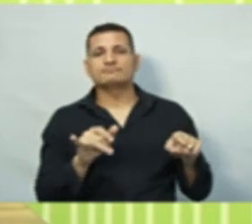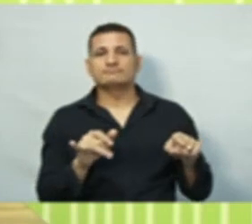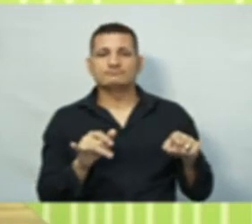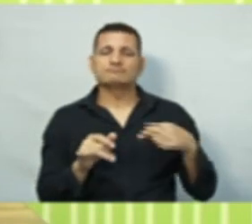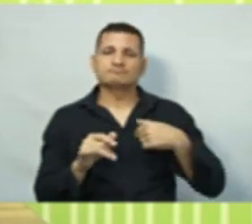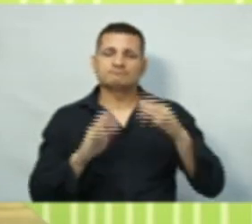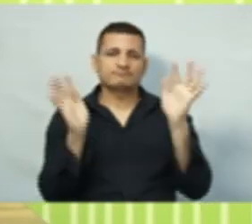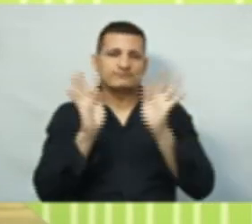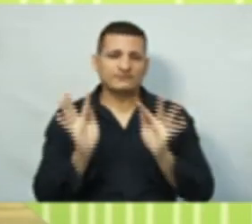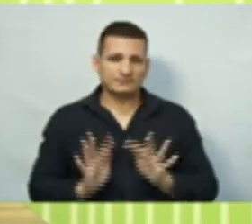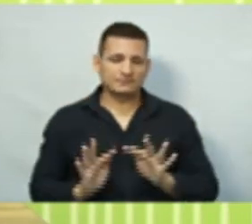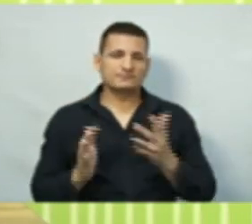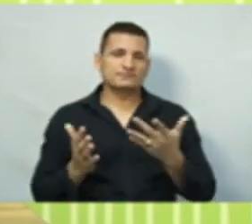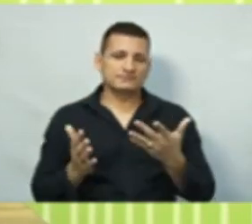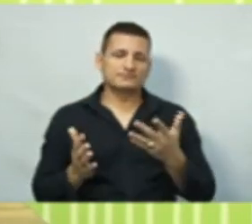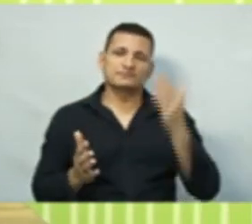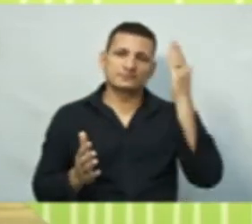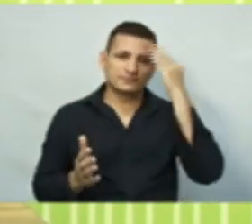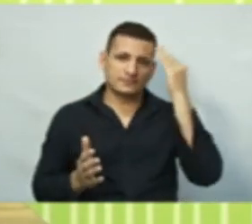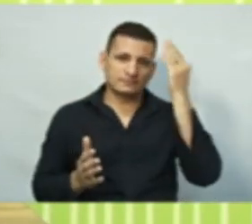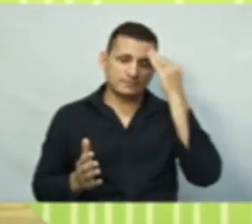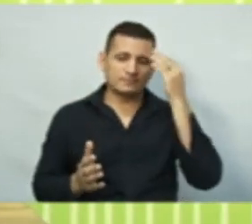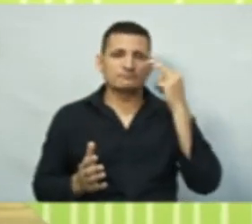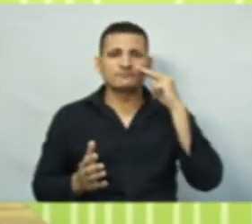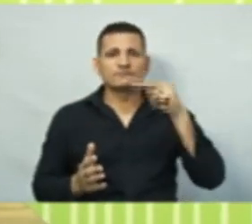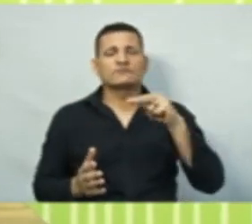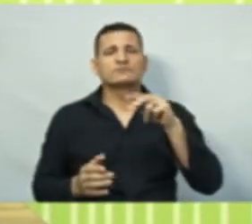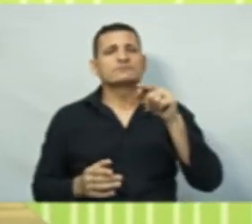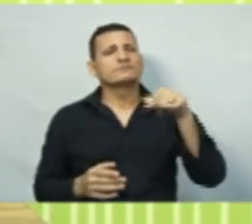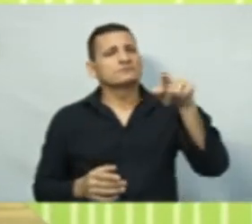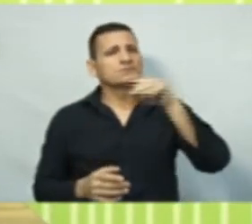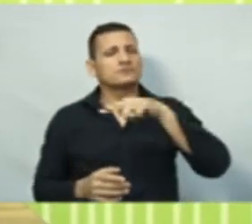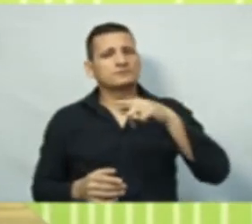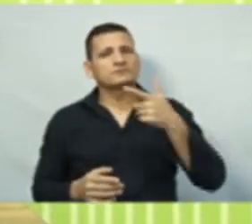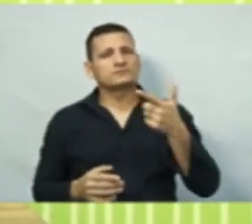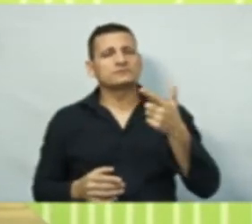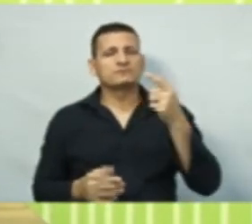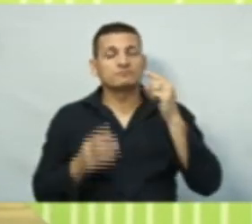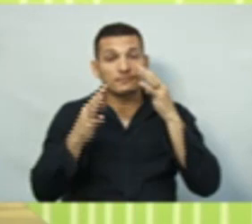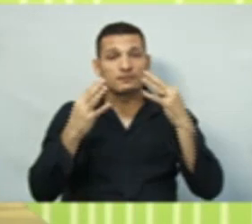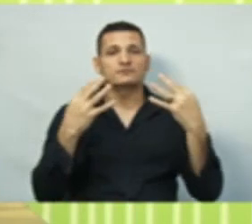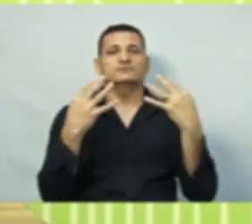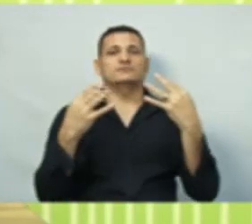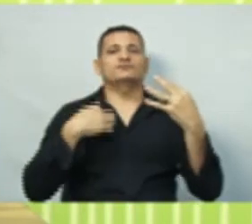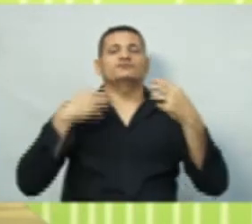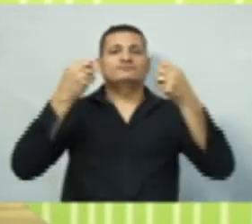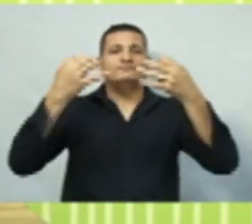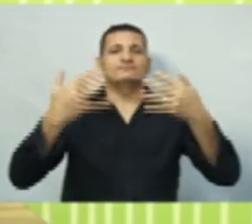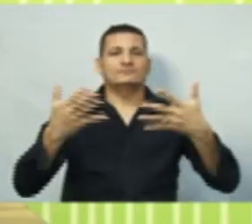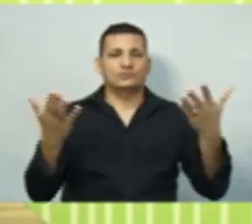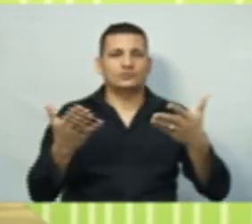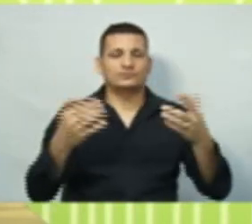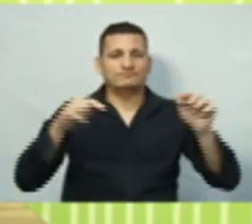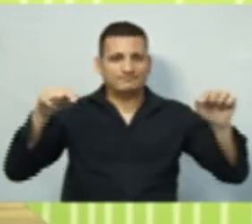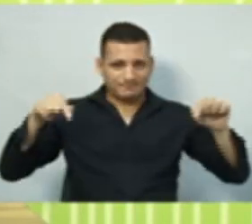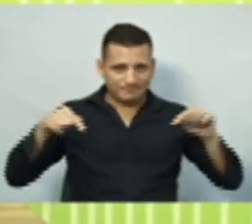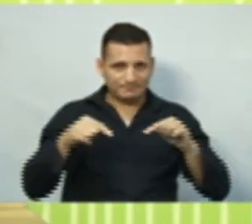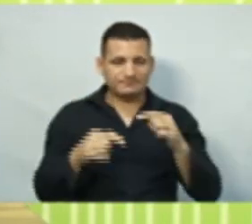ficar feliz em estar vendo que vocês estavam prestando atenção naquilo que eu estava falando aqui na sala de